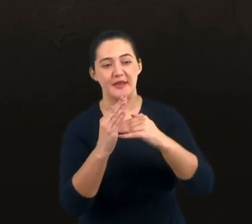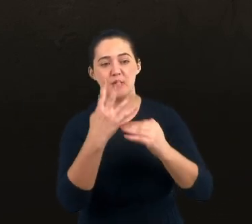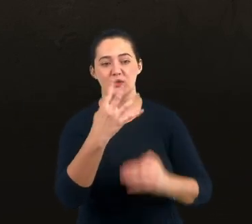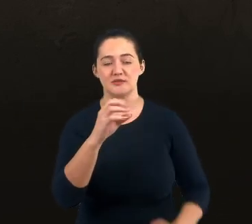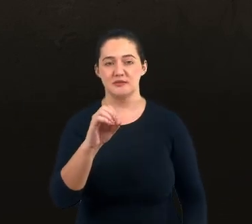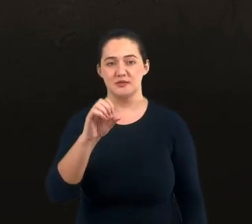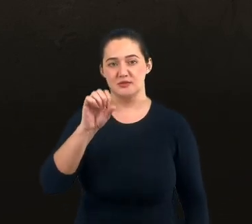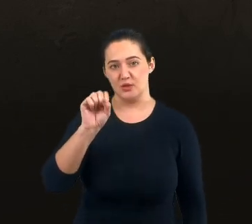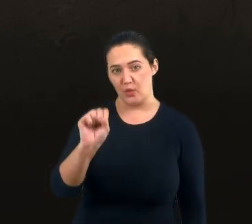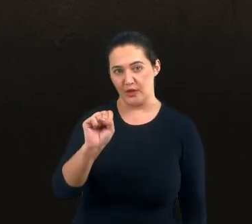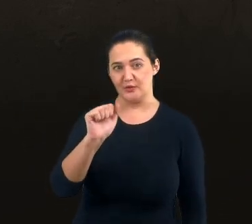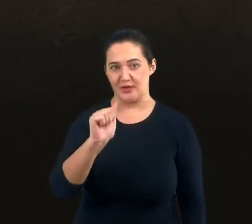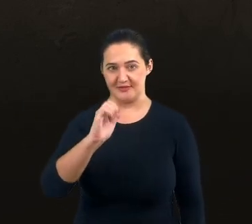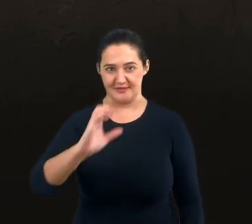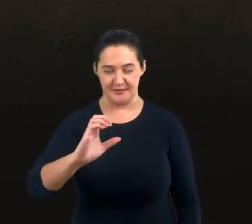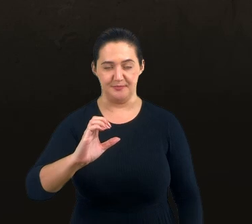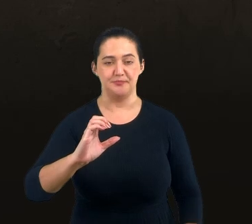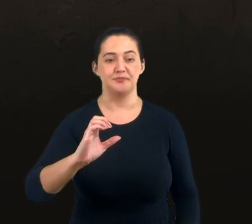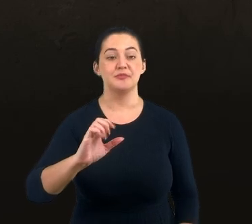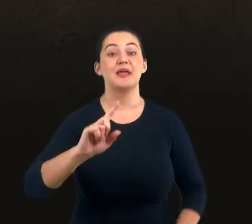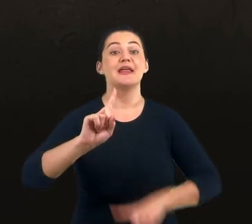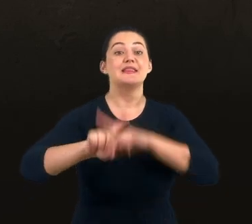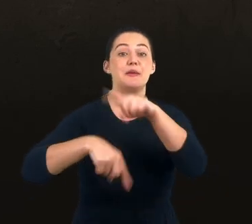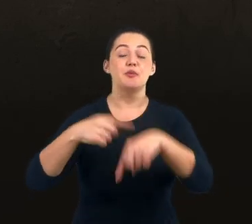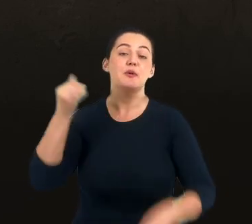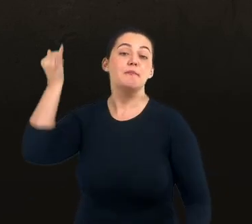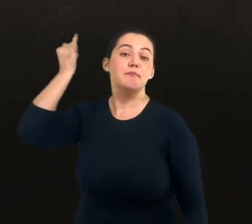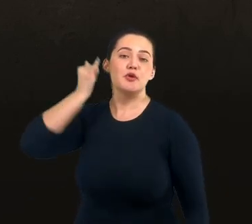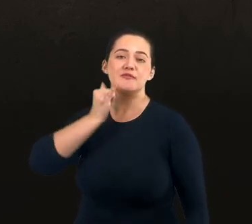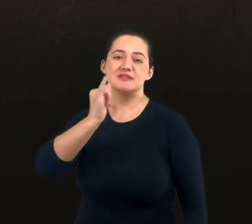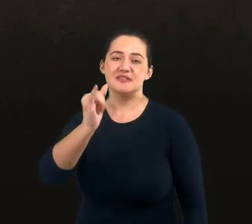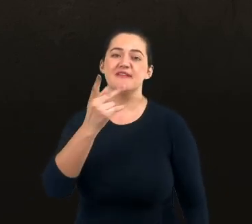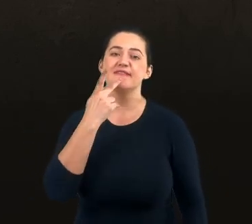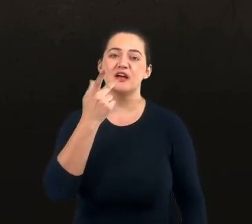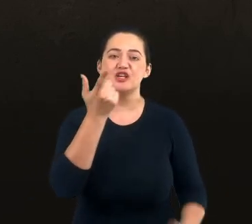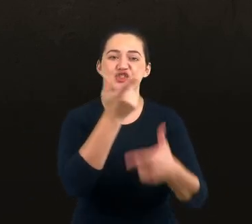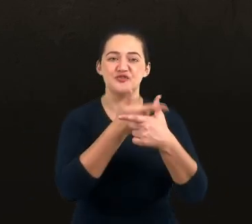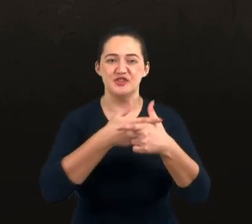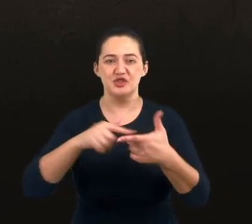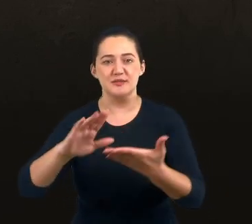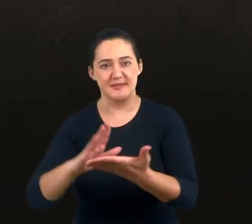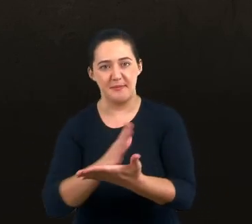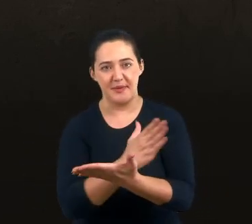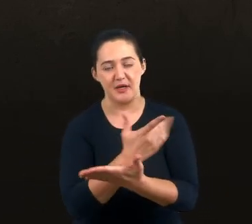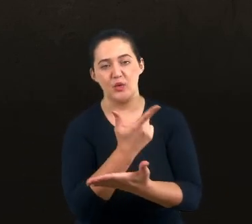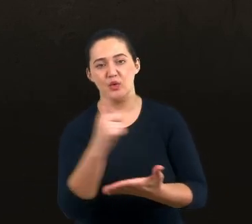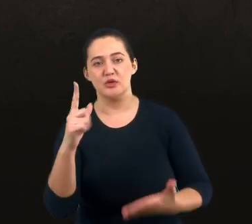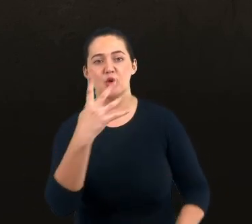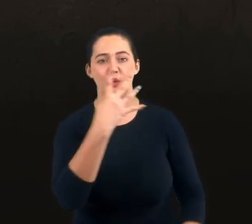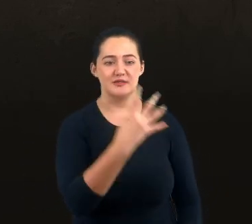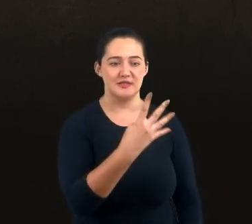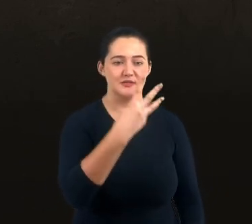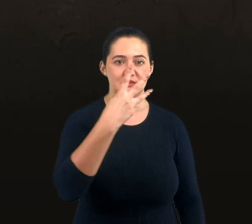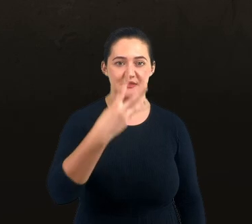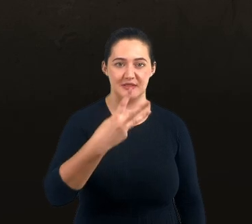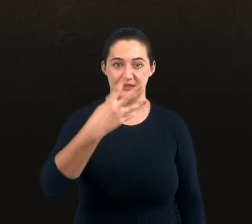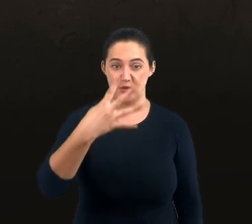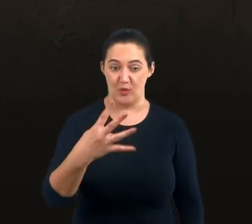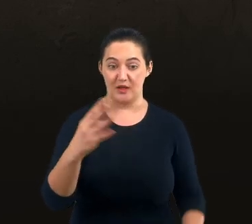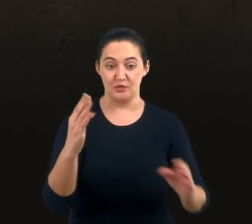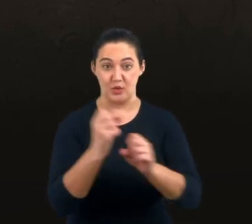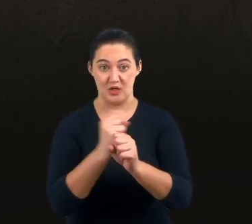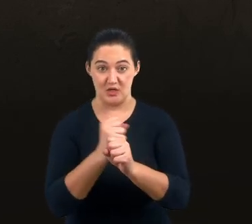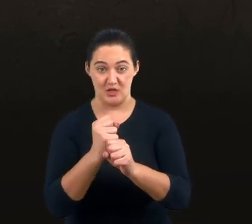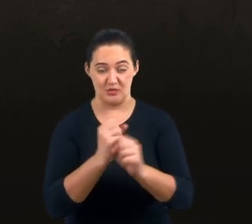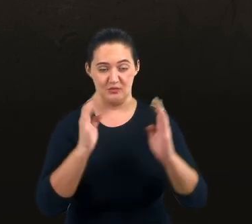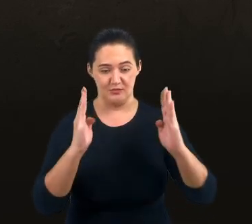408 a.C. Depois a profecia faz uma segunda subdivisão de 434 anos, que nos